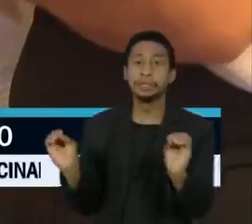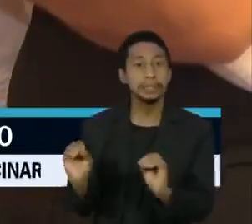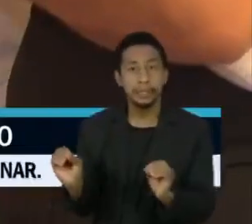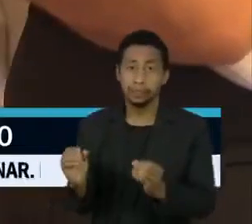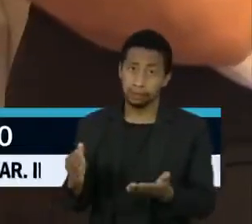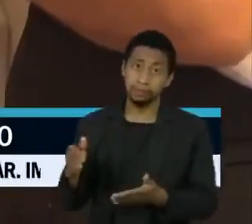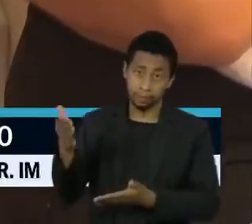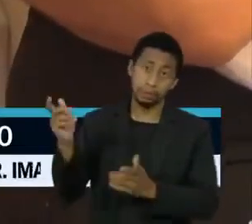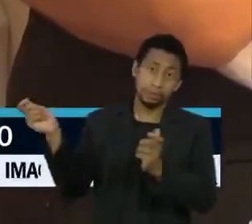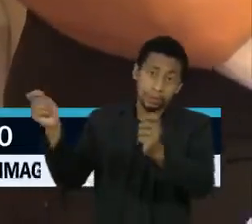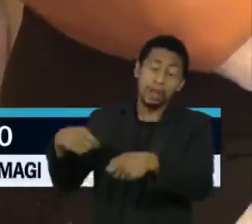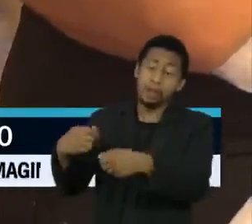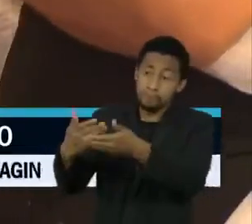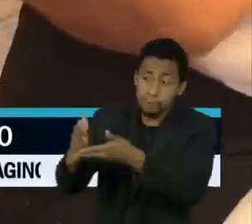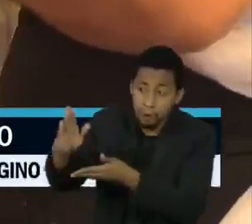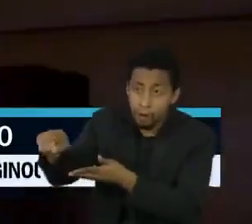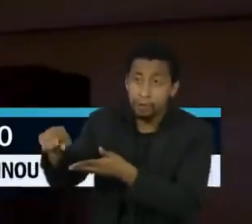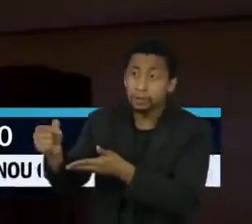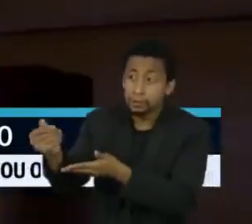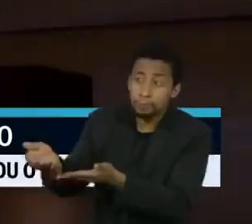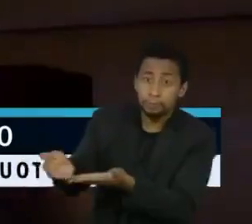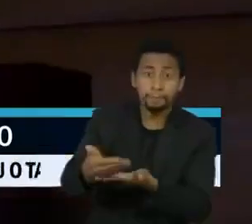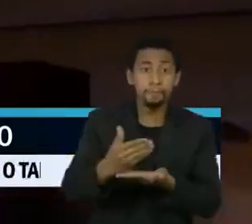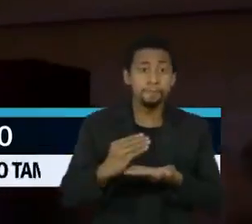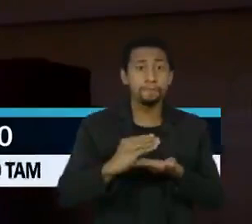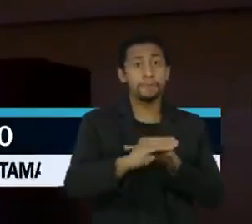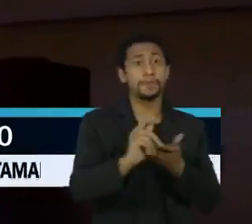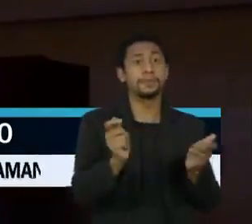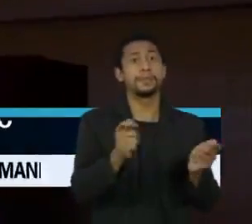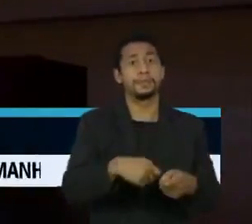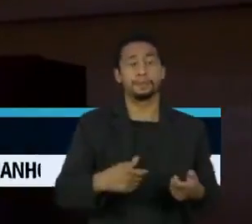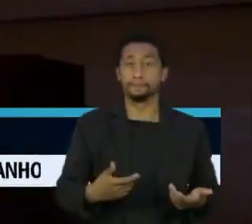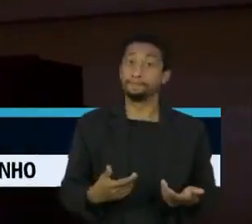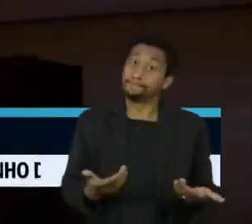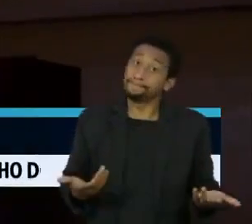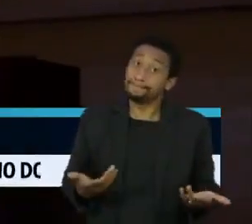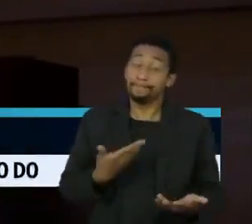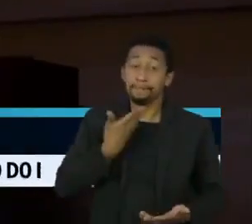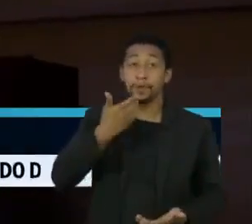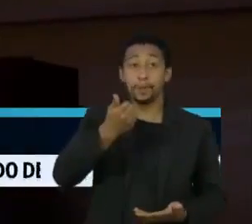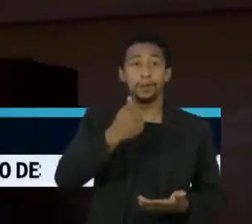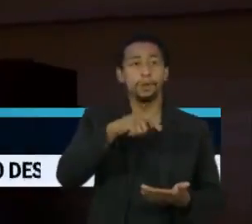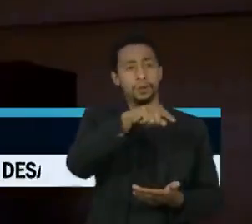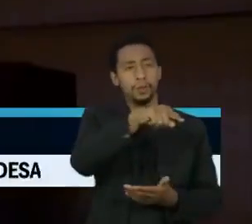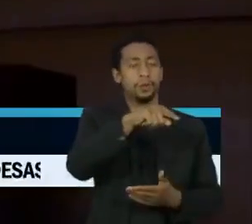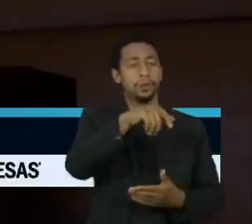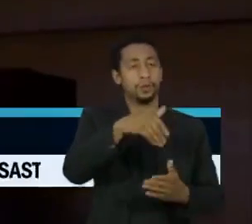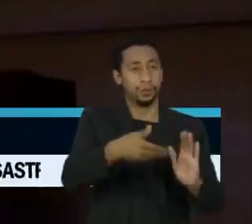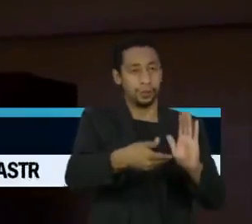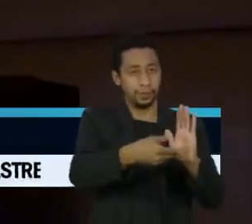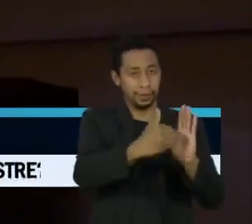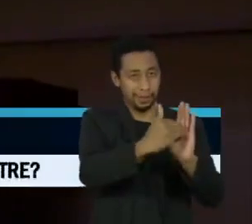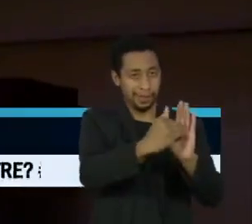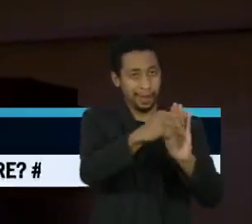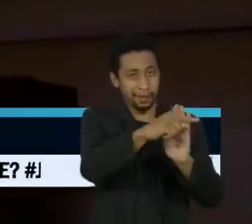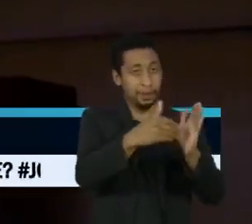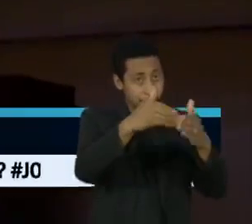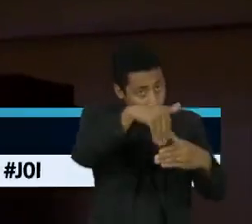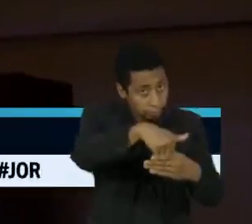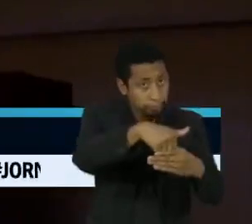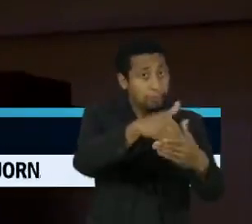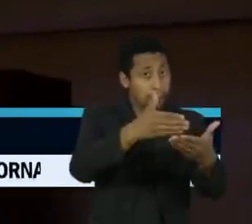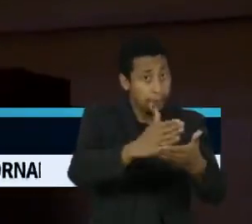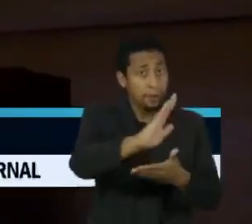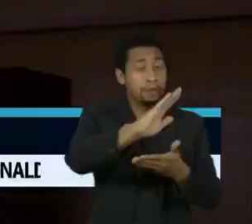ele, garantiria o pagamento do programa. Eu preferia que o Senado tivesse votado o imposto de renda e nós tivéssemos feito hoje